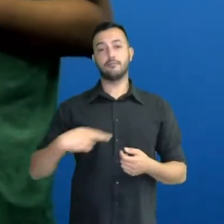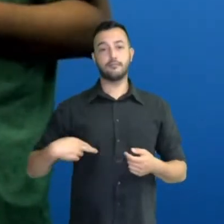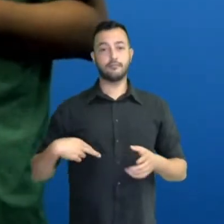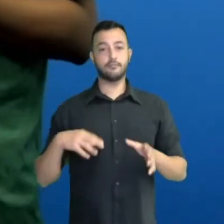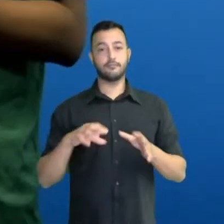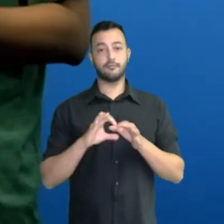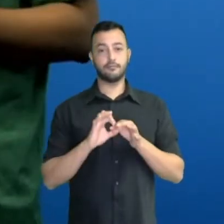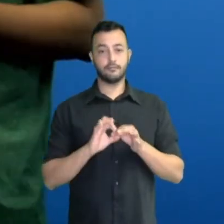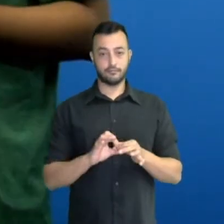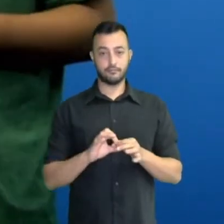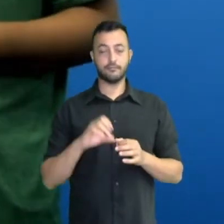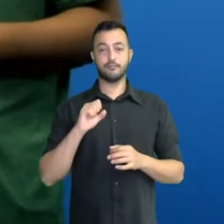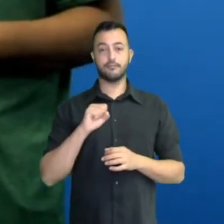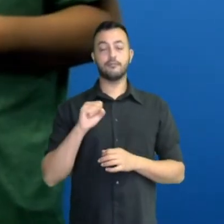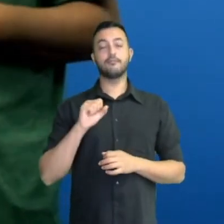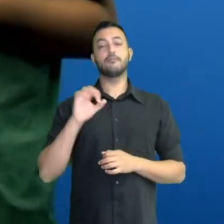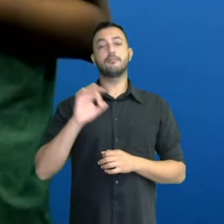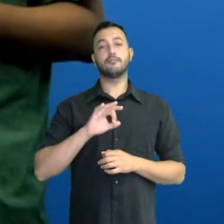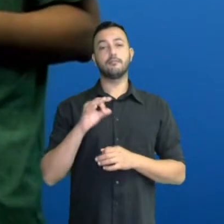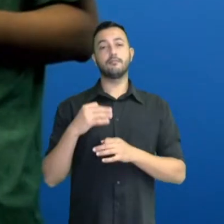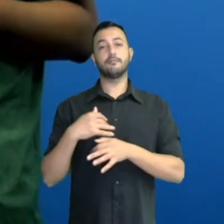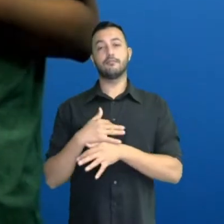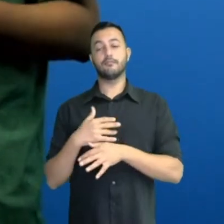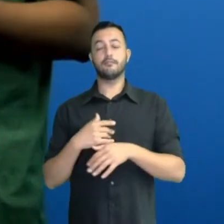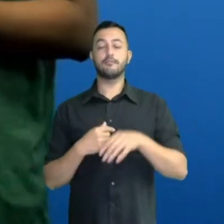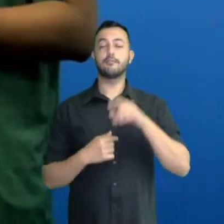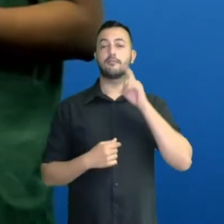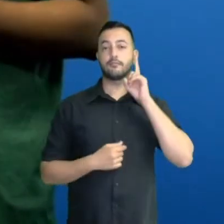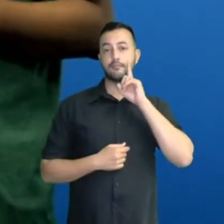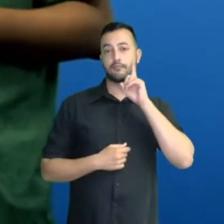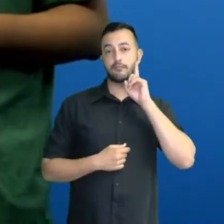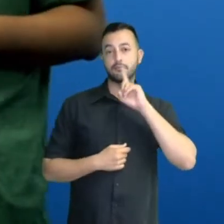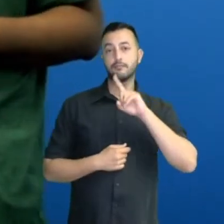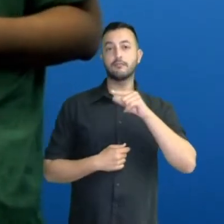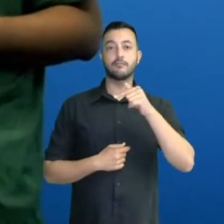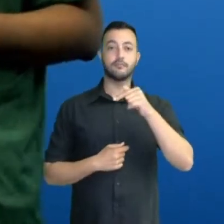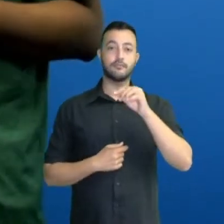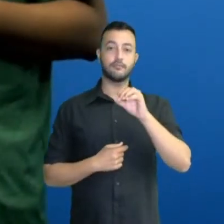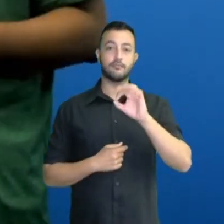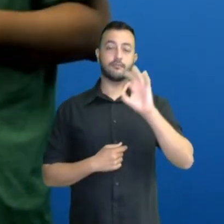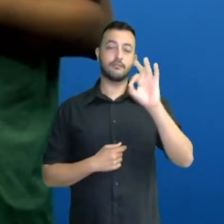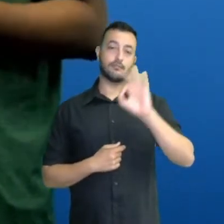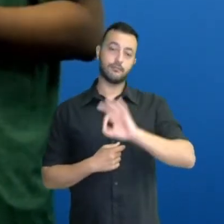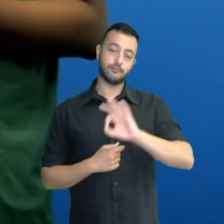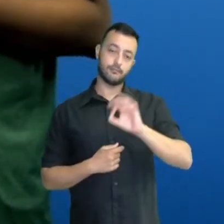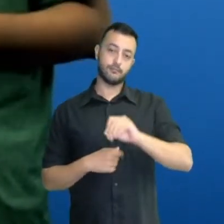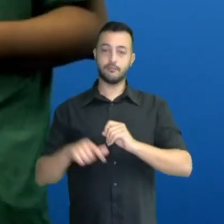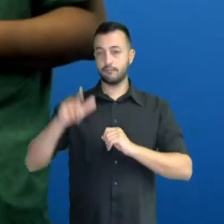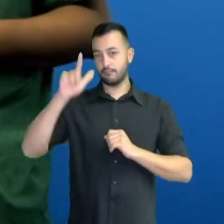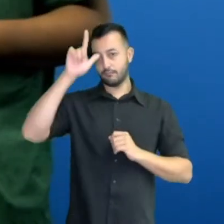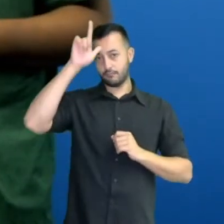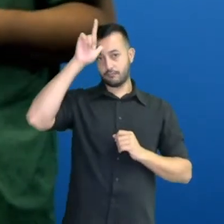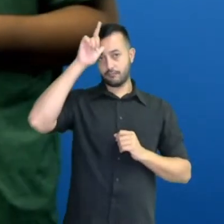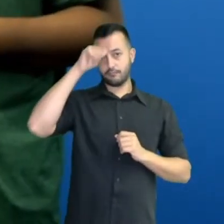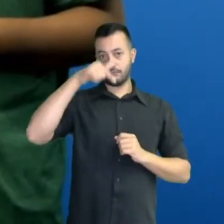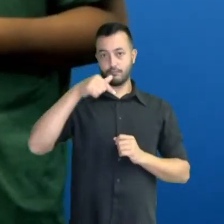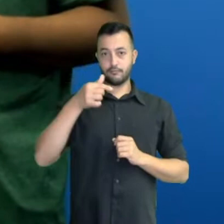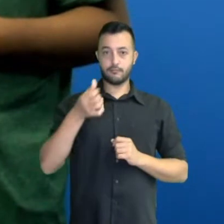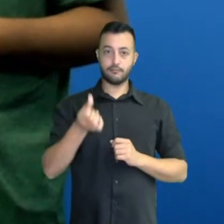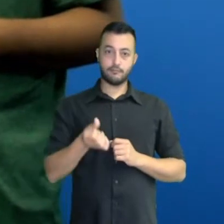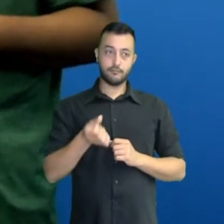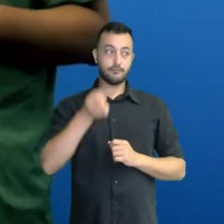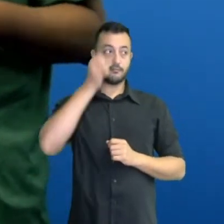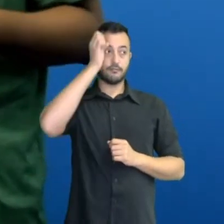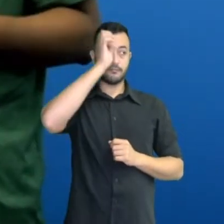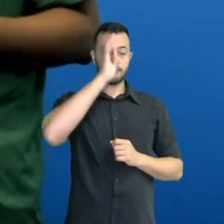Unido tinha 88% da população urbana. Os Estados Unidos tinha 70%. A Alemanha 76%. O